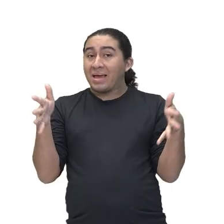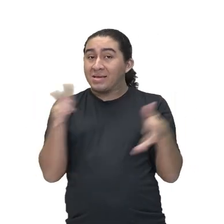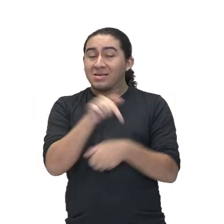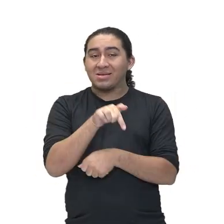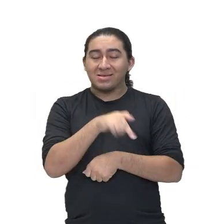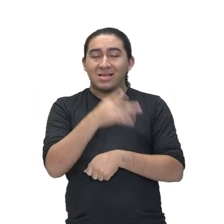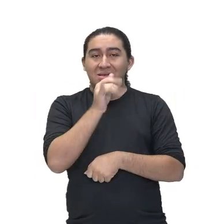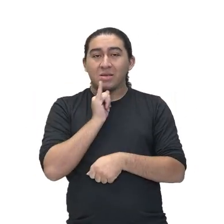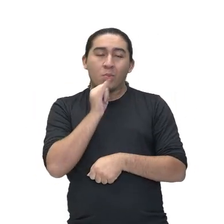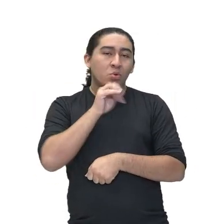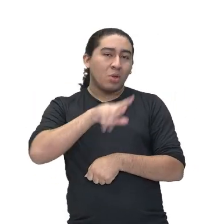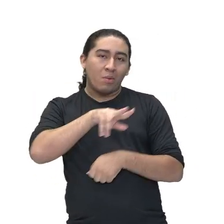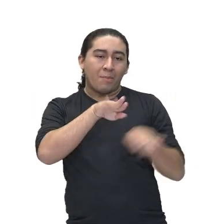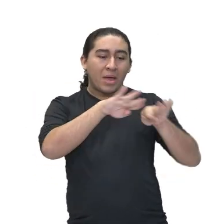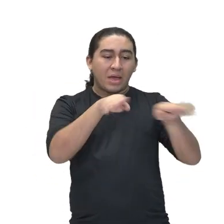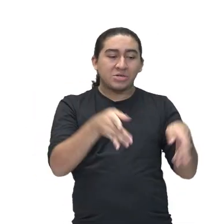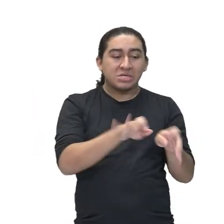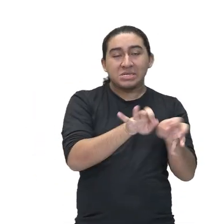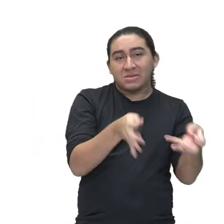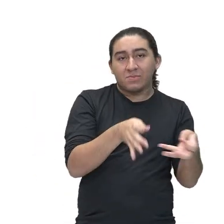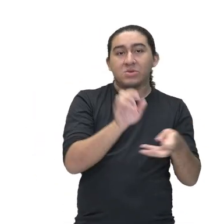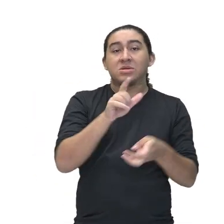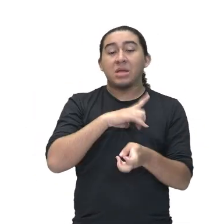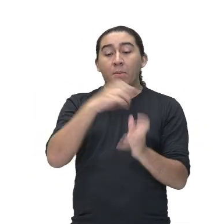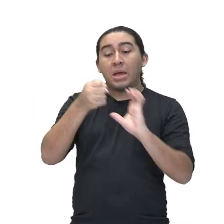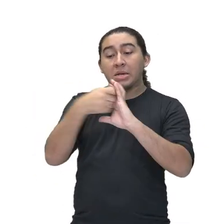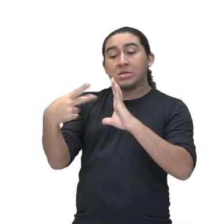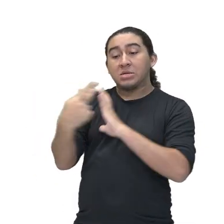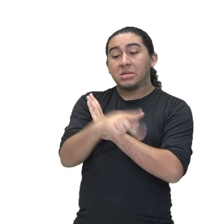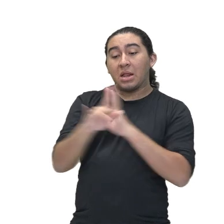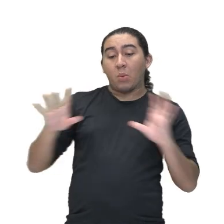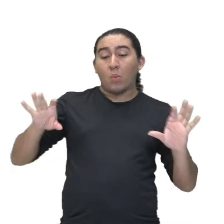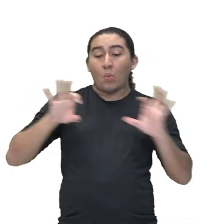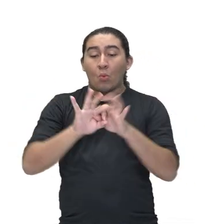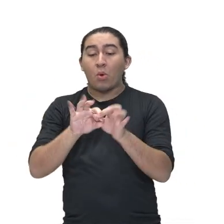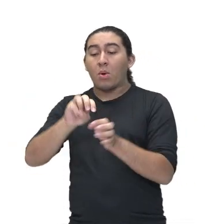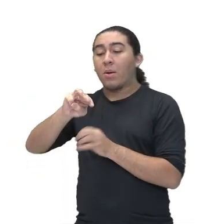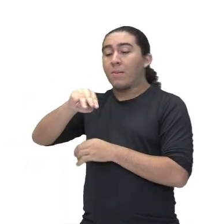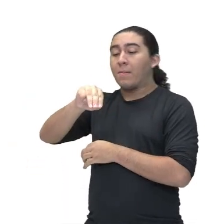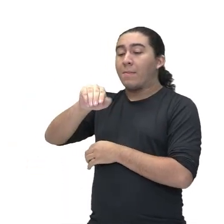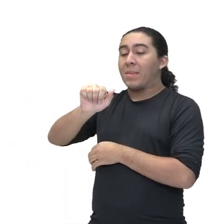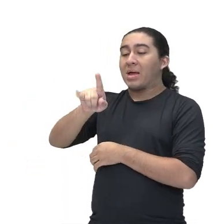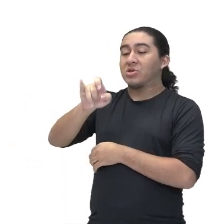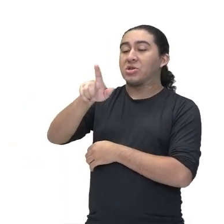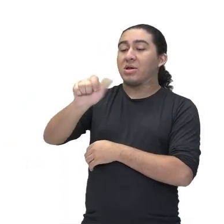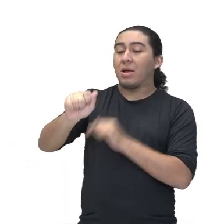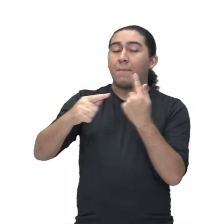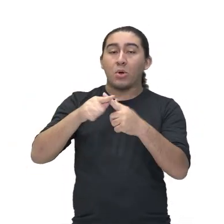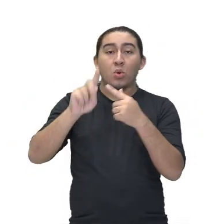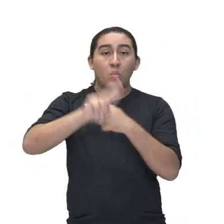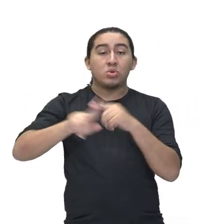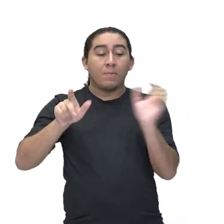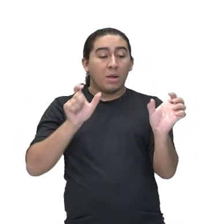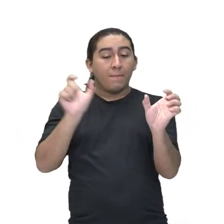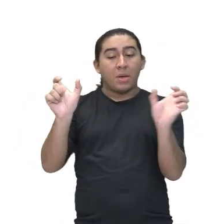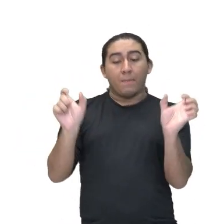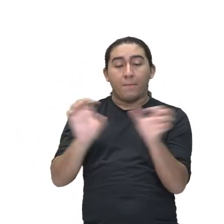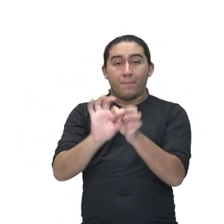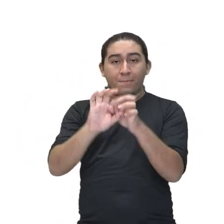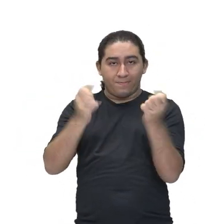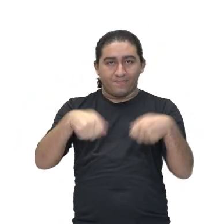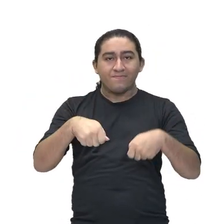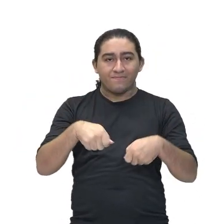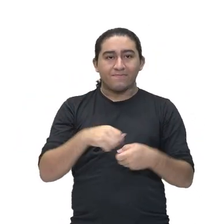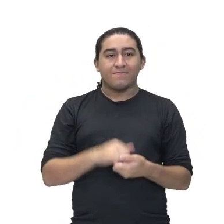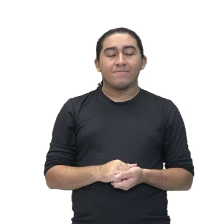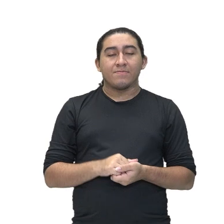é somente uma caixa, ela é uma caixa mágica, porque eu dei essa palavra aí para caracterizar,